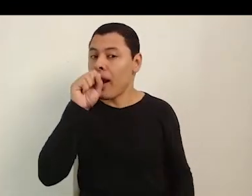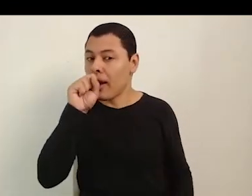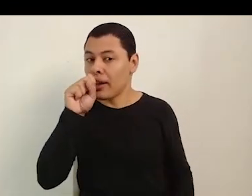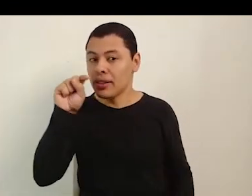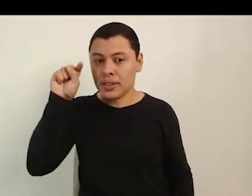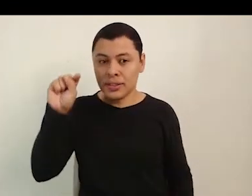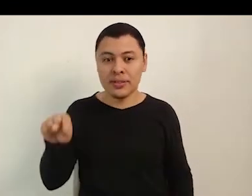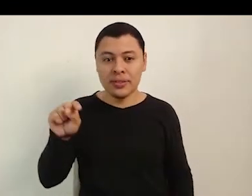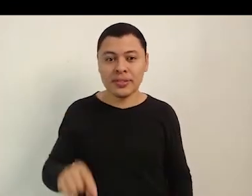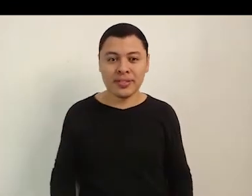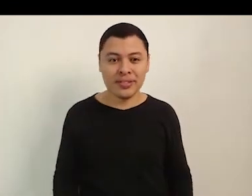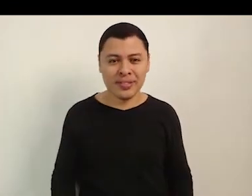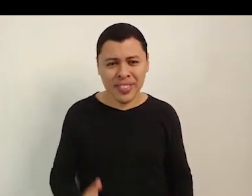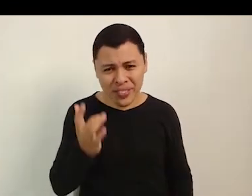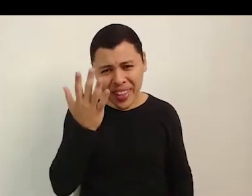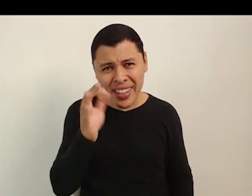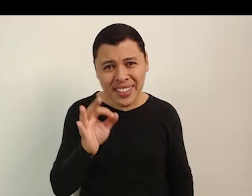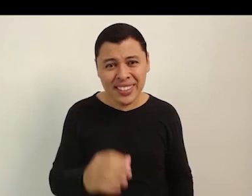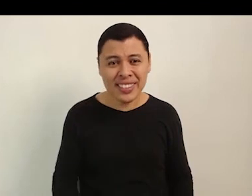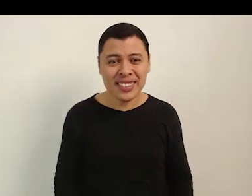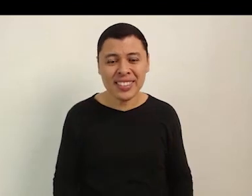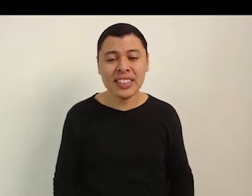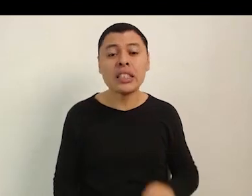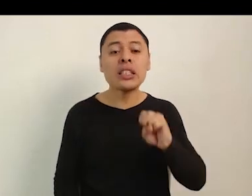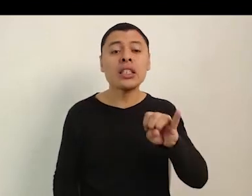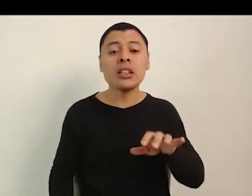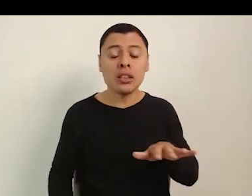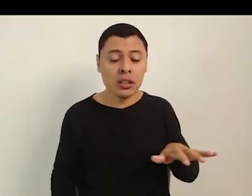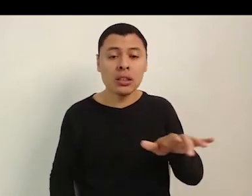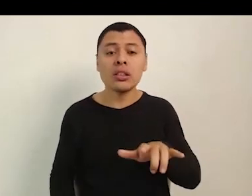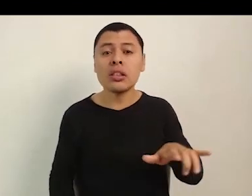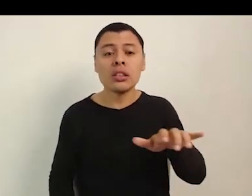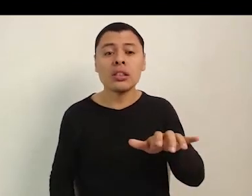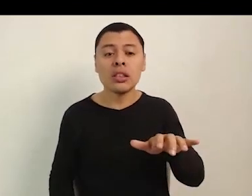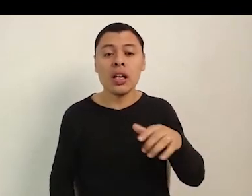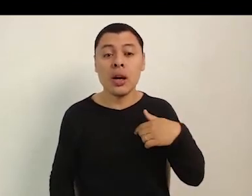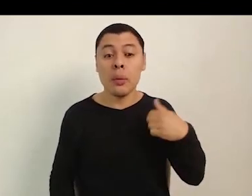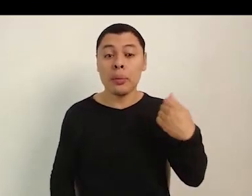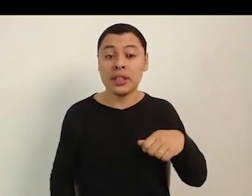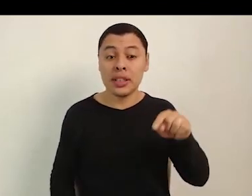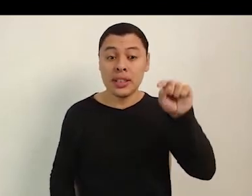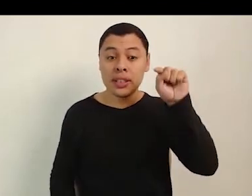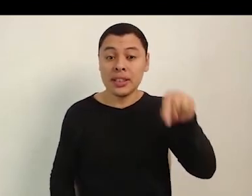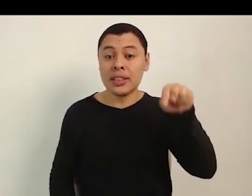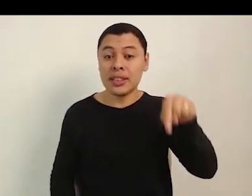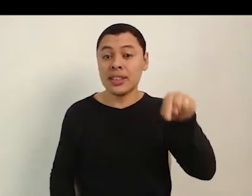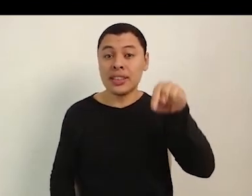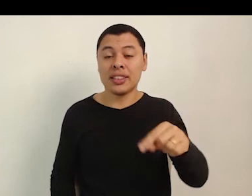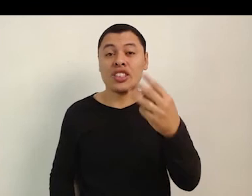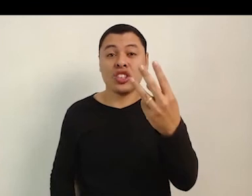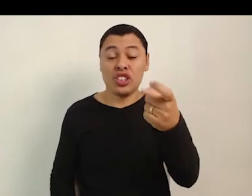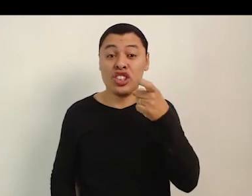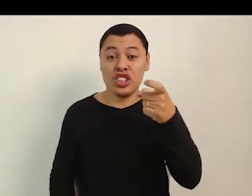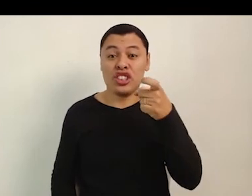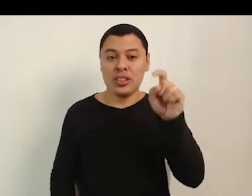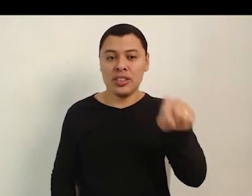Muito fácil, né? Ah, e quando eu quero usar o mouse? É só tocar 3 vezes no X. Aí eu uso os botões